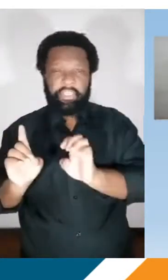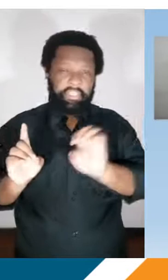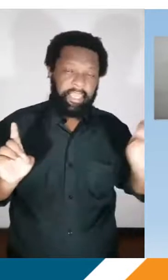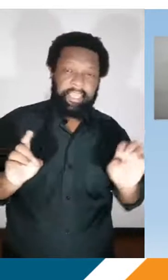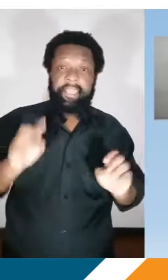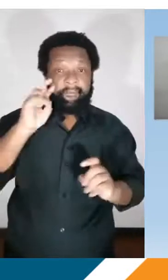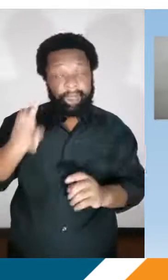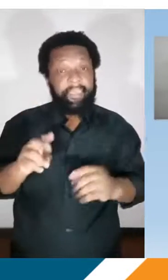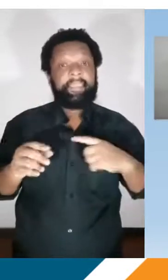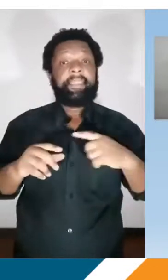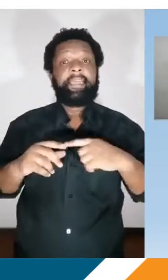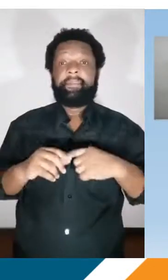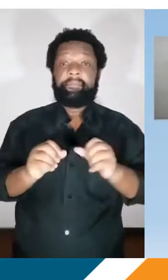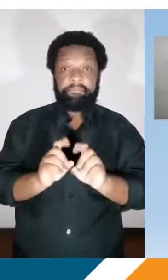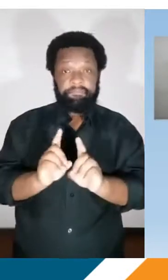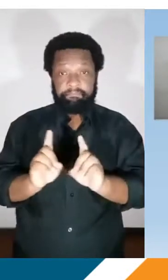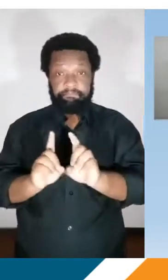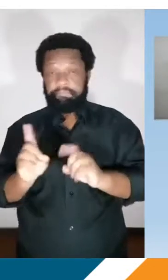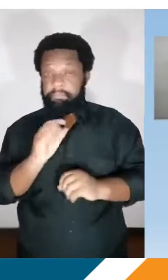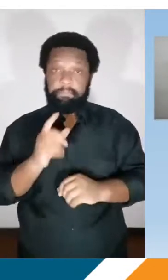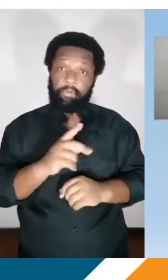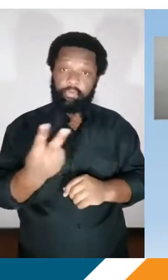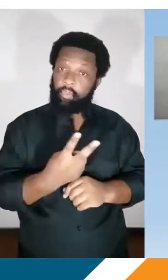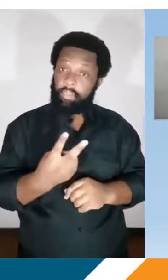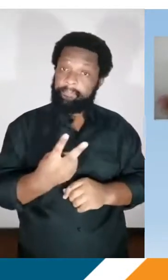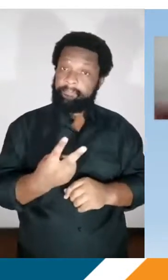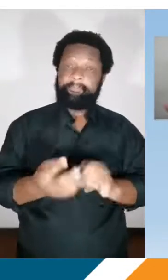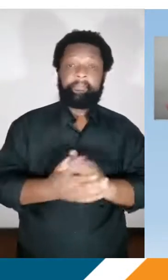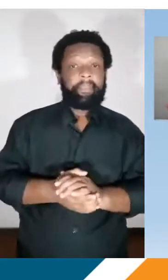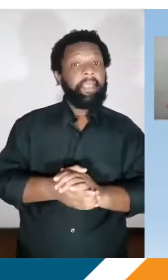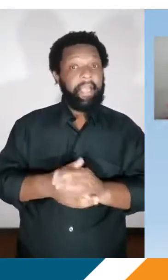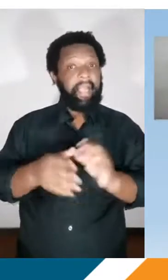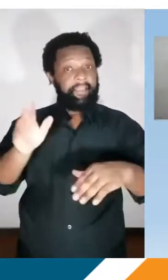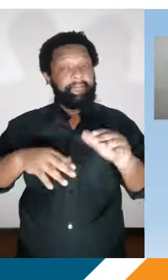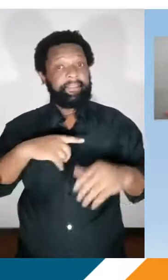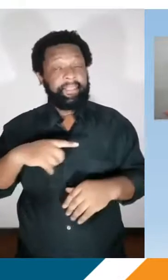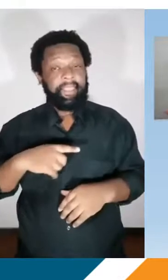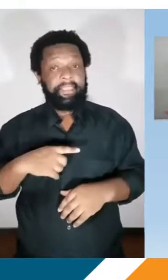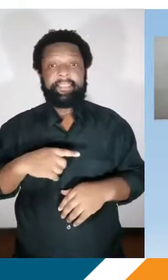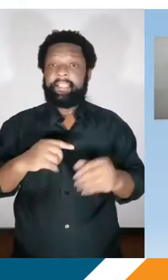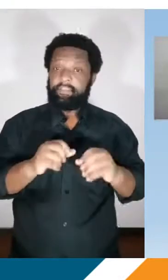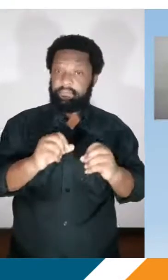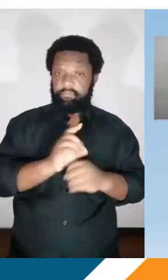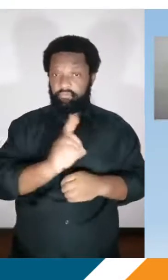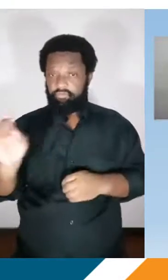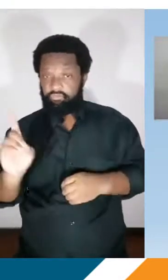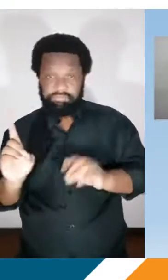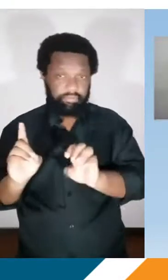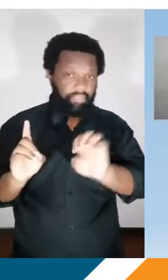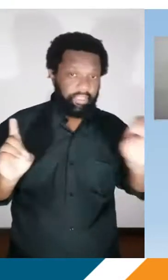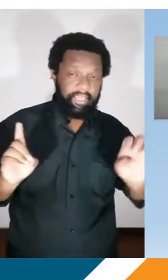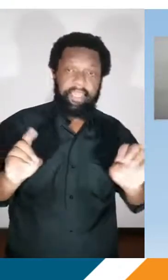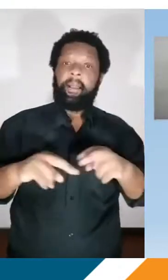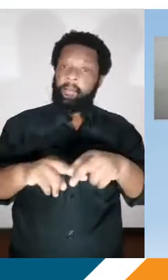aquele composto ele atribui aos dois, tanto o destrógeno quanto o levógeno. E muitas vezes, esse desvio para a esquerda e